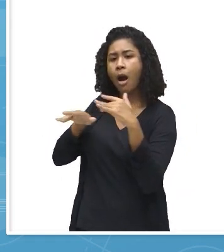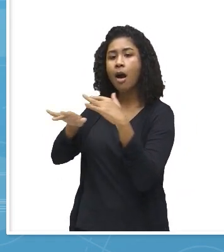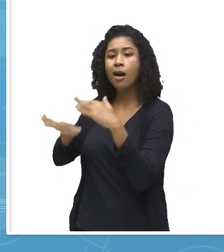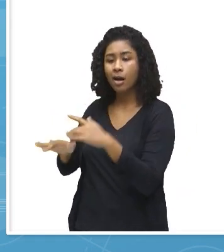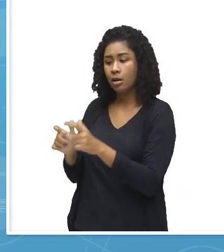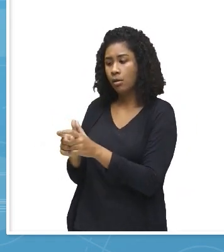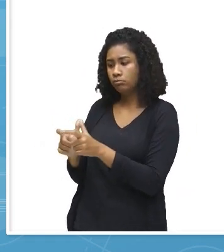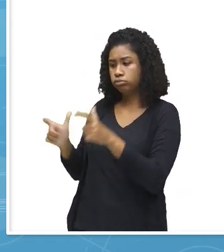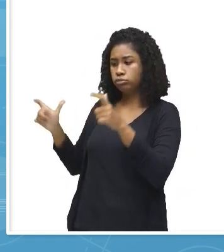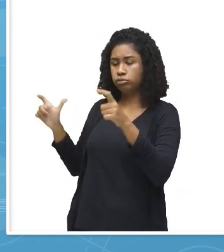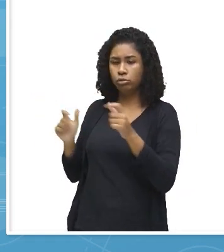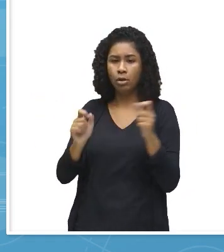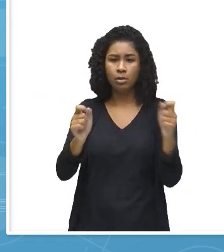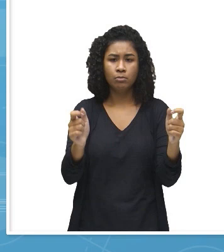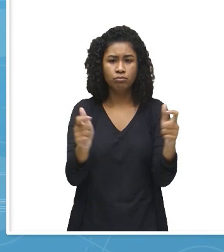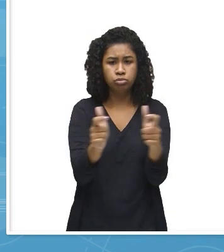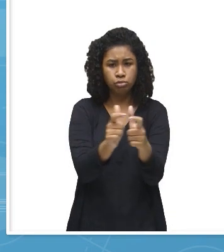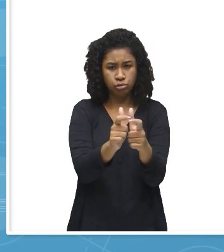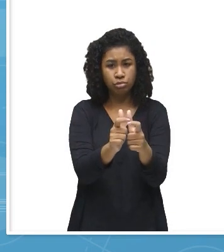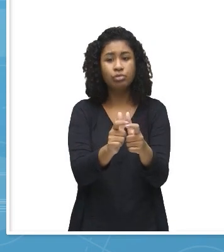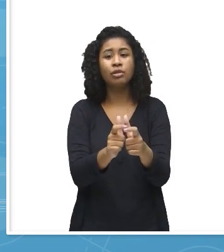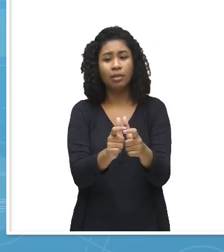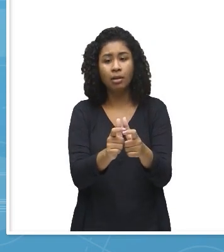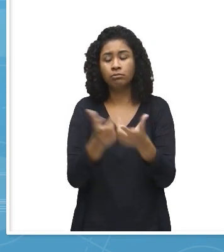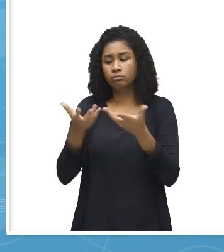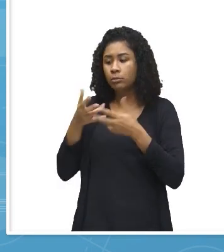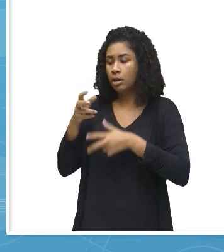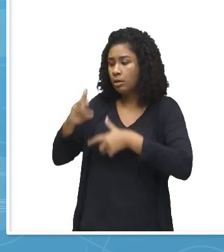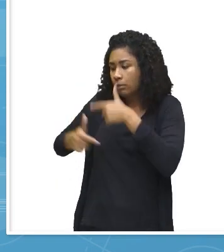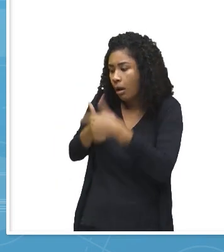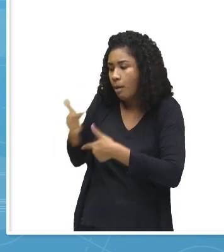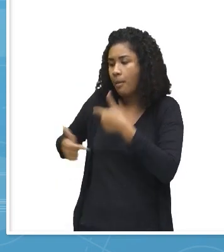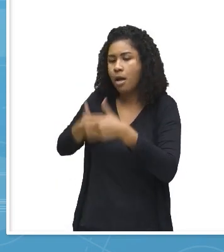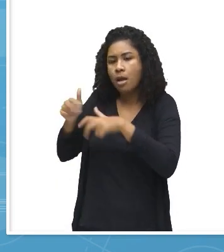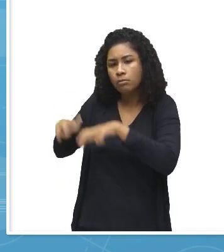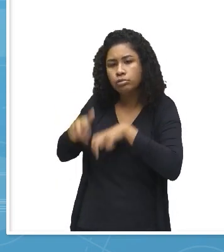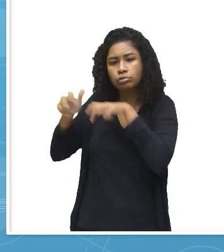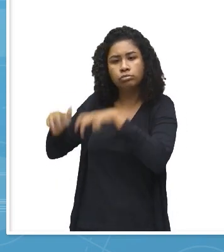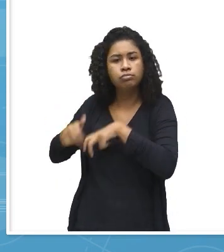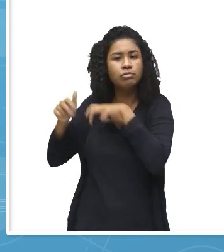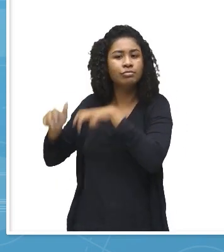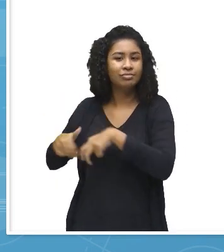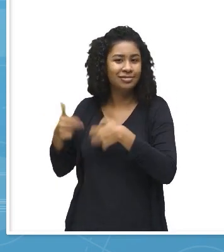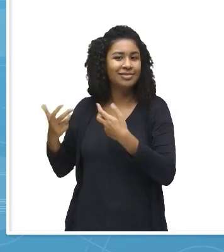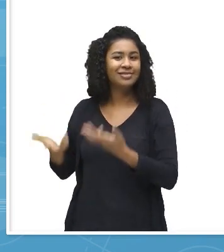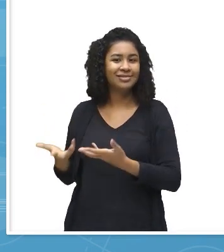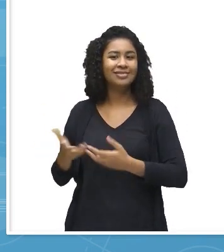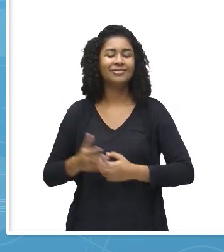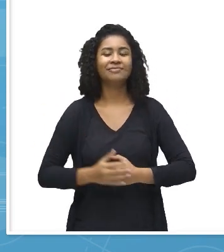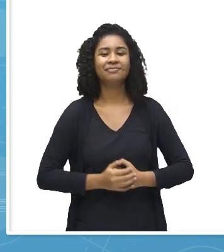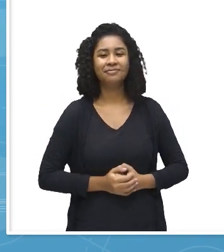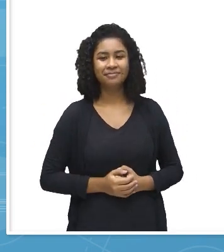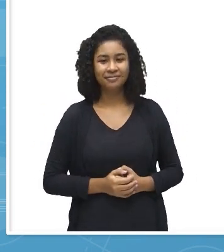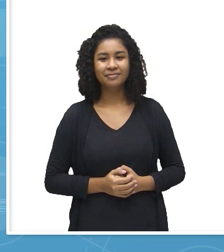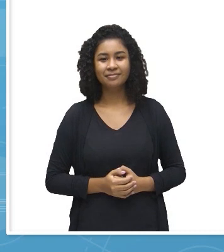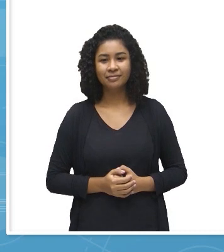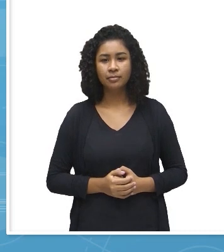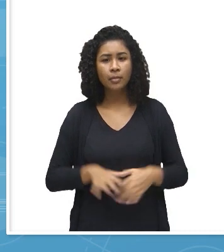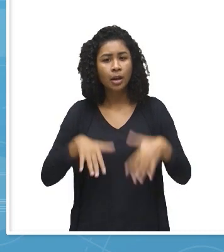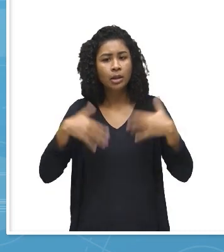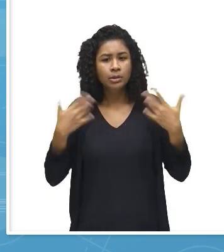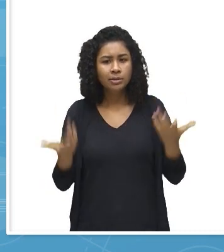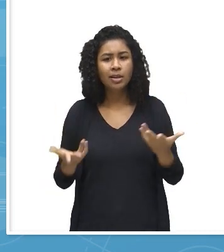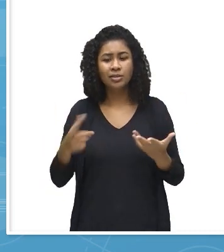campo, em busca ali, né, dessas terras para produzir, para trabalhar e para se manter, né, para a sua própria subsistência. Então houve